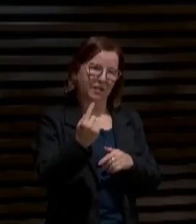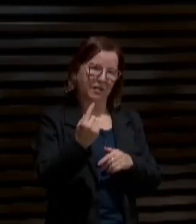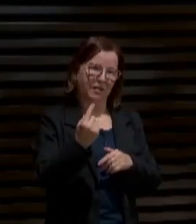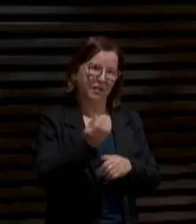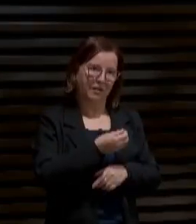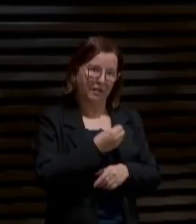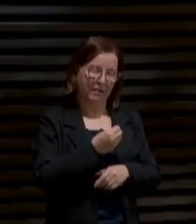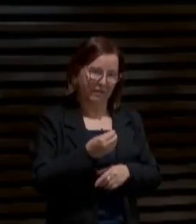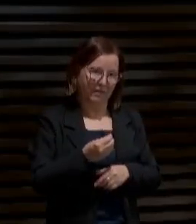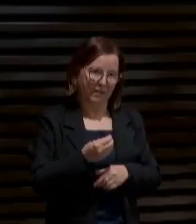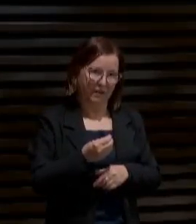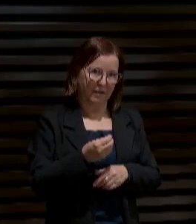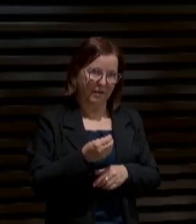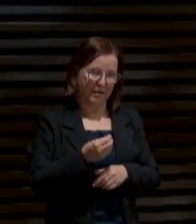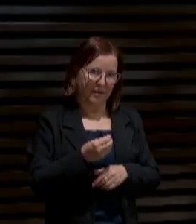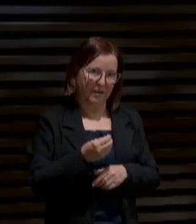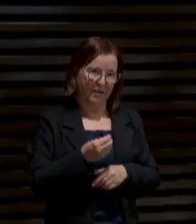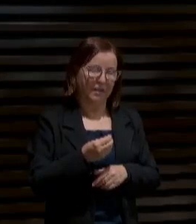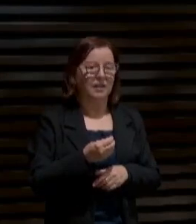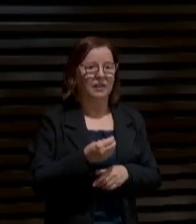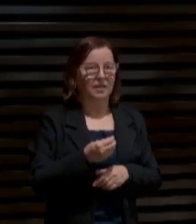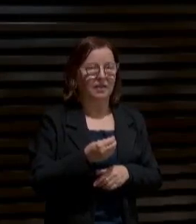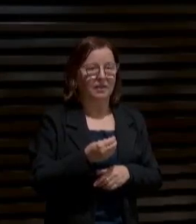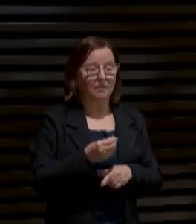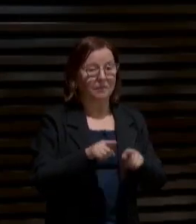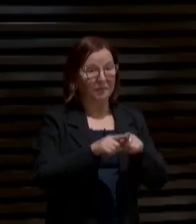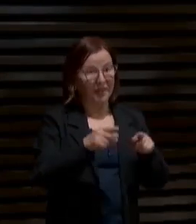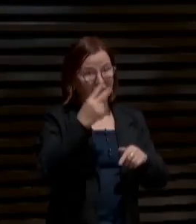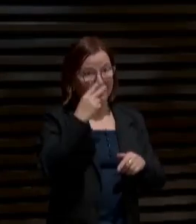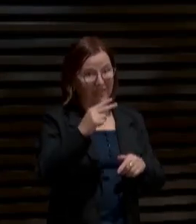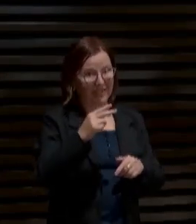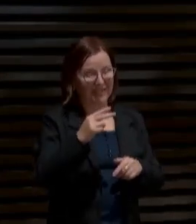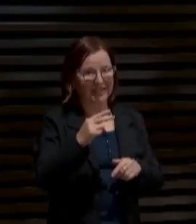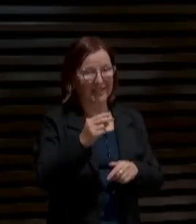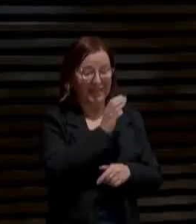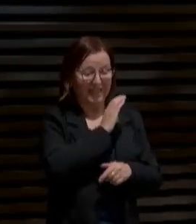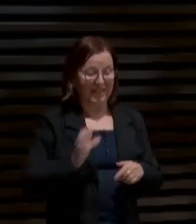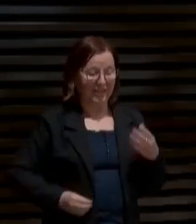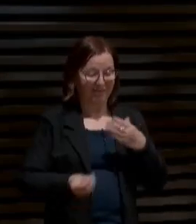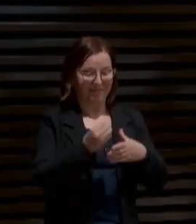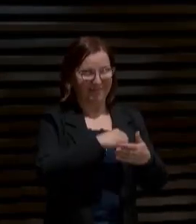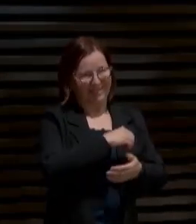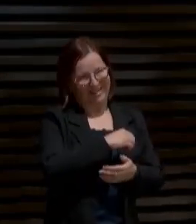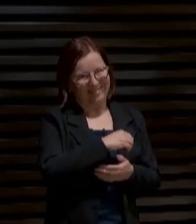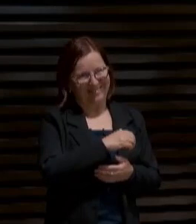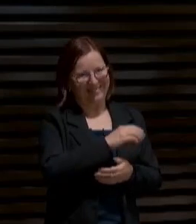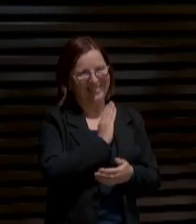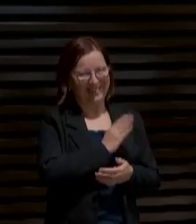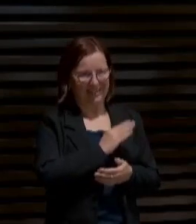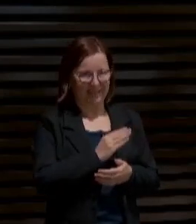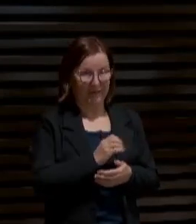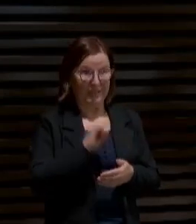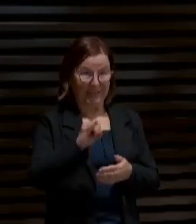nós e que nós temos uma vida diferenciada o ciclista minha vida Eu Não Vou praticar as mesmas